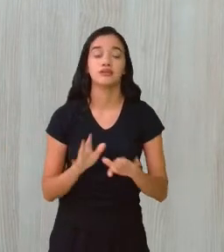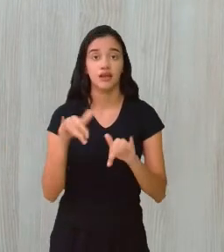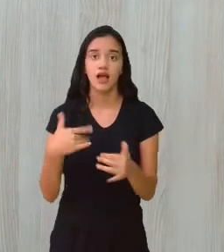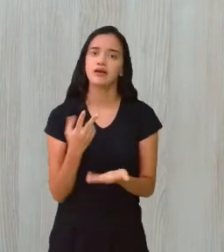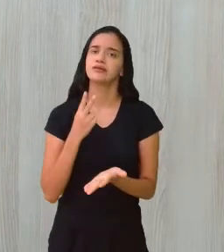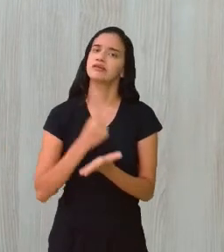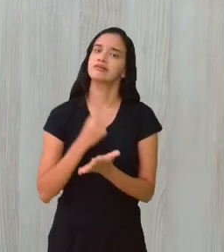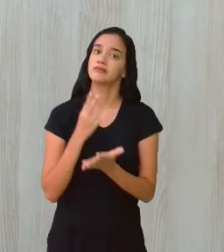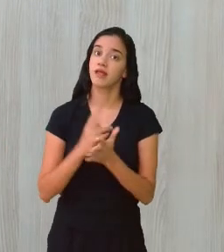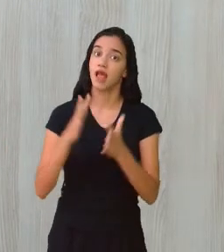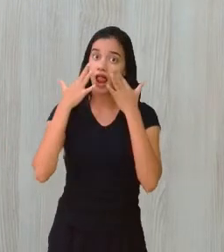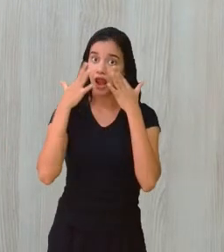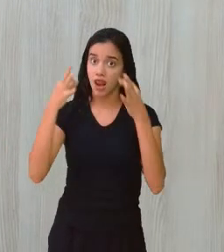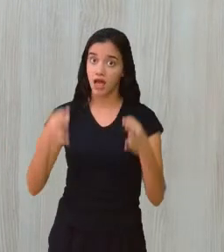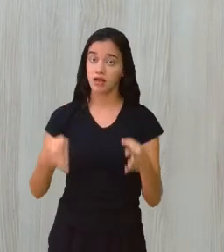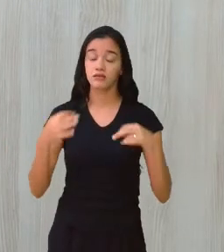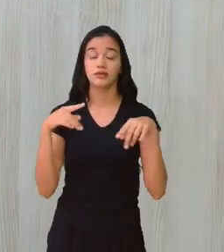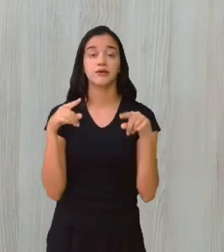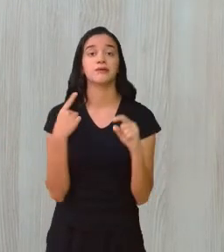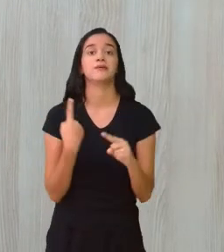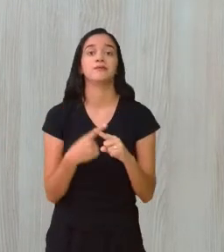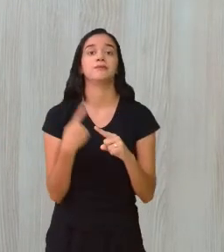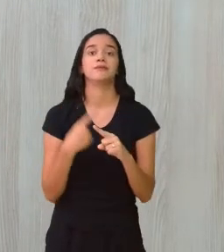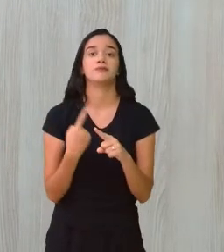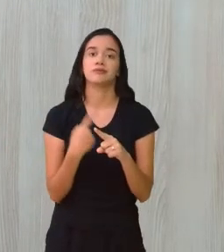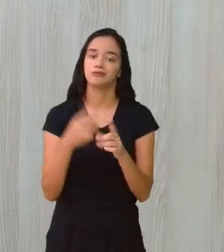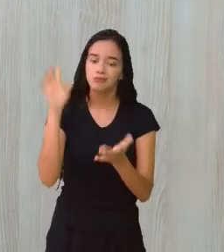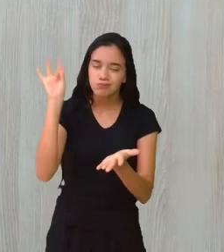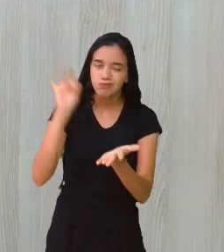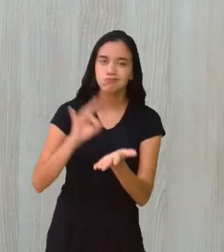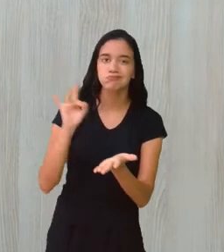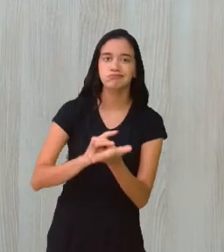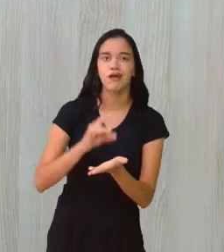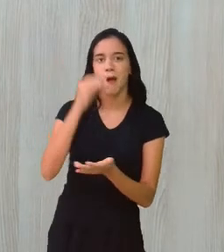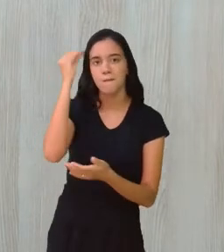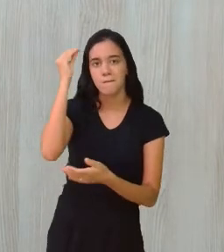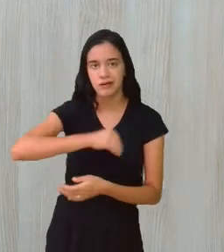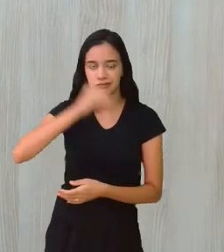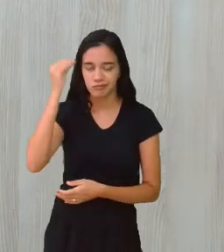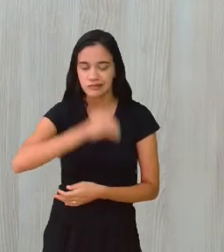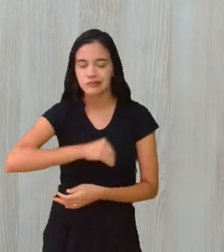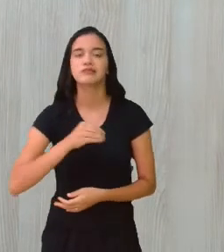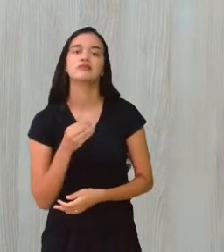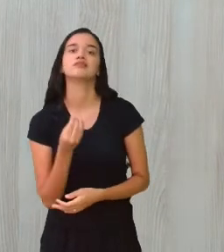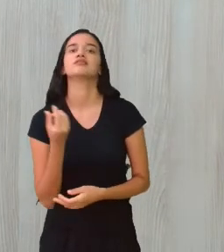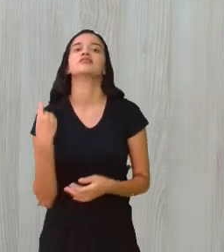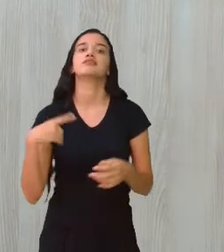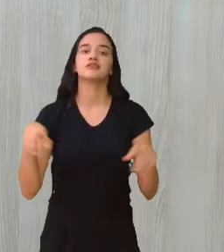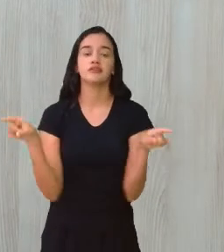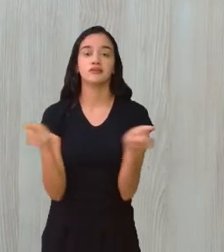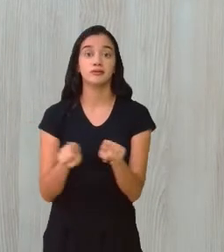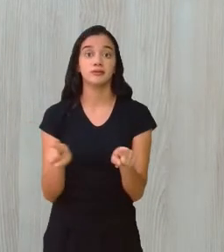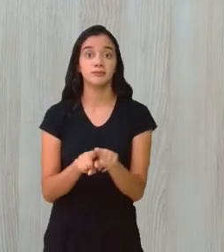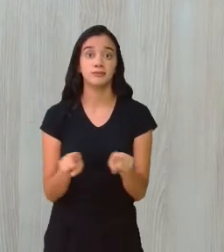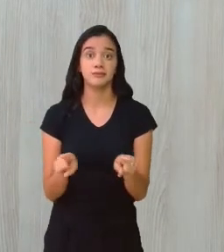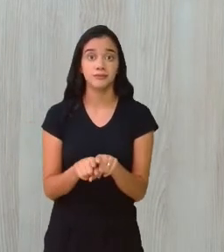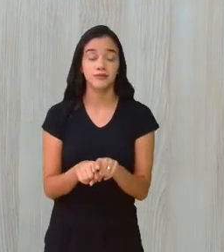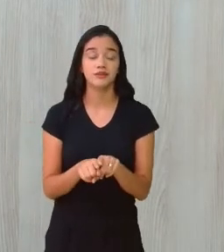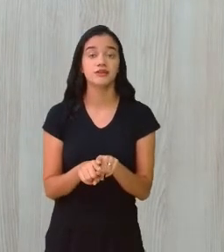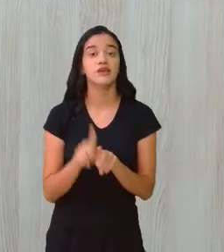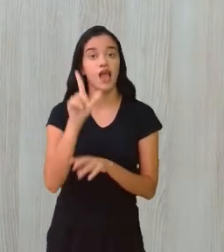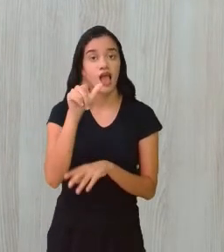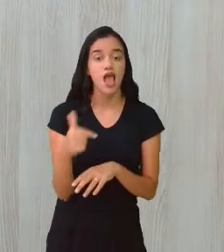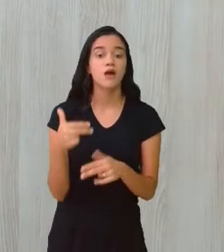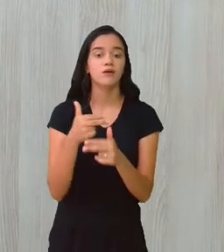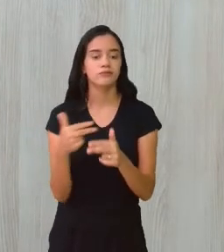ficar nessa alerta, porque de fato causa muito prejuízo ao nosso meio ambiente, enfim. Então, é uma